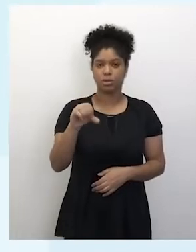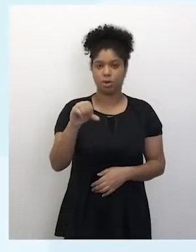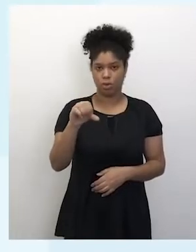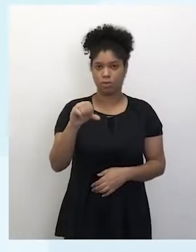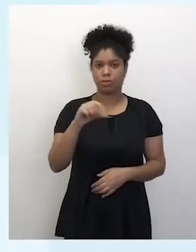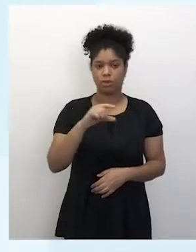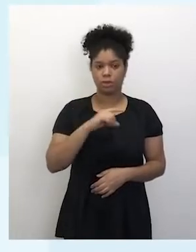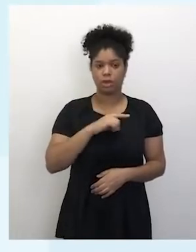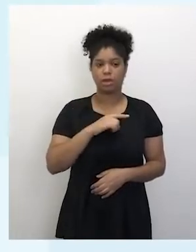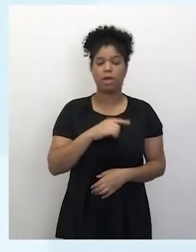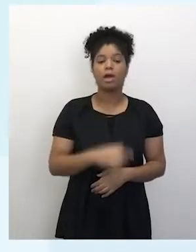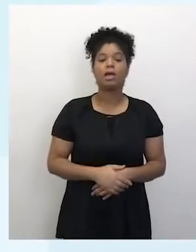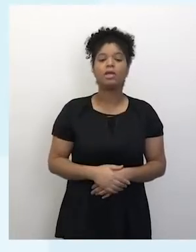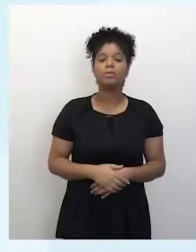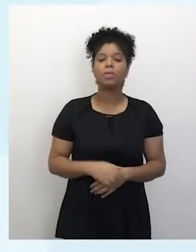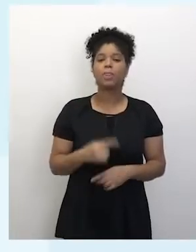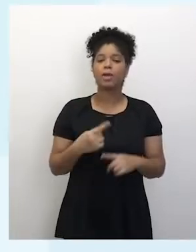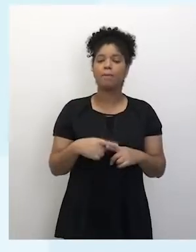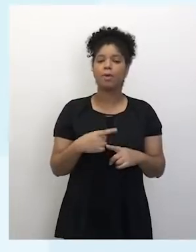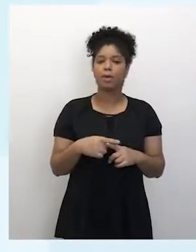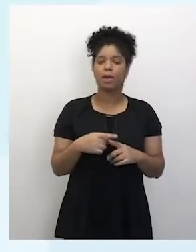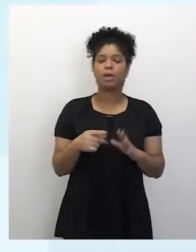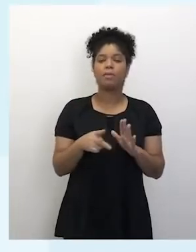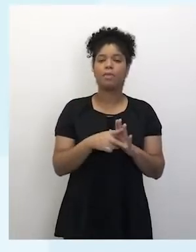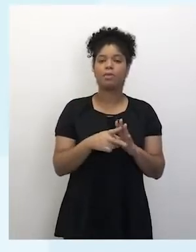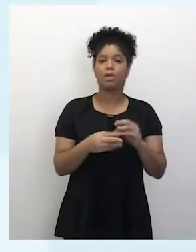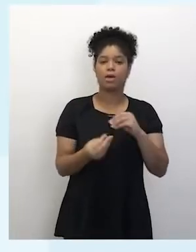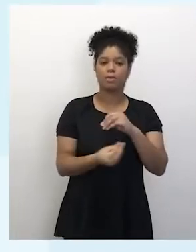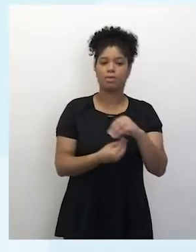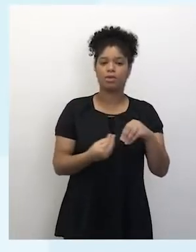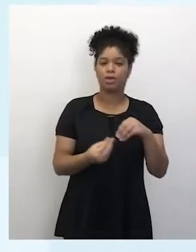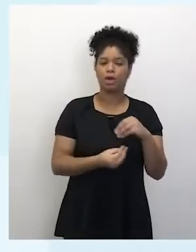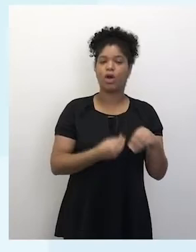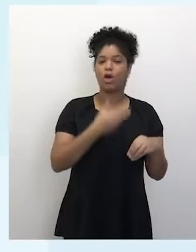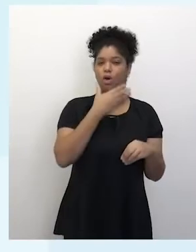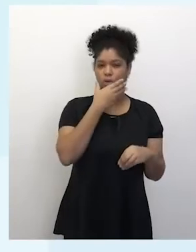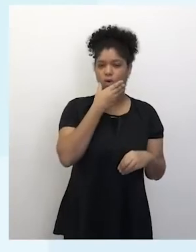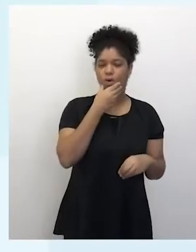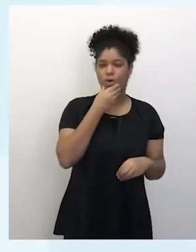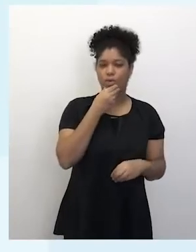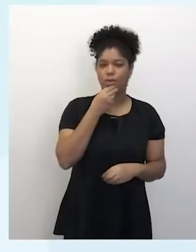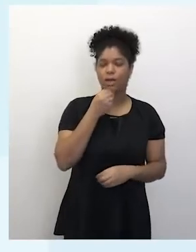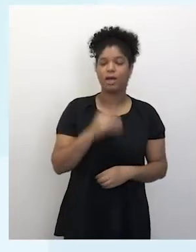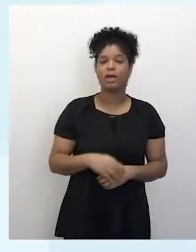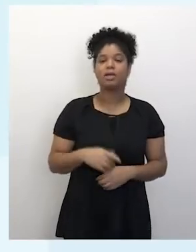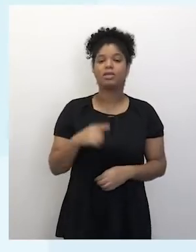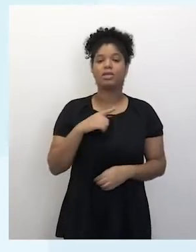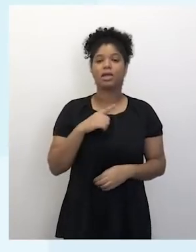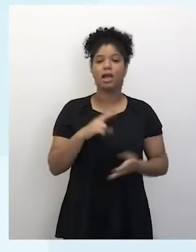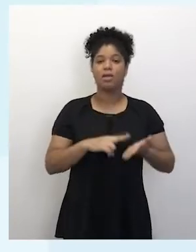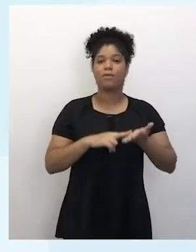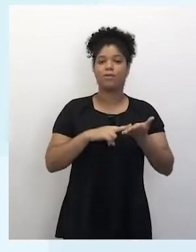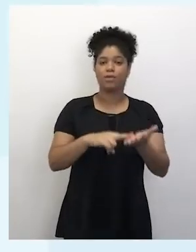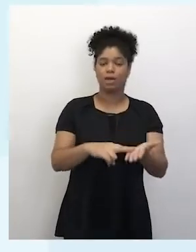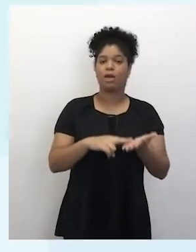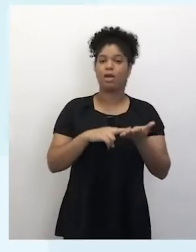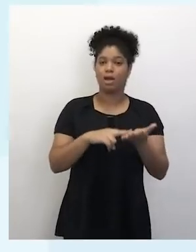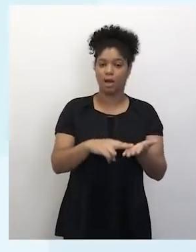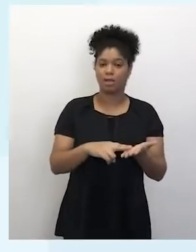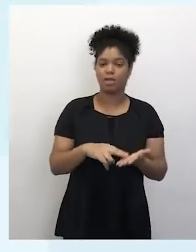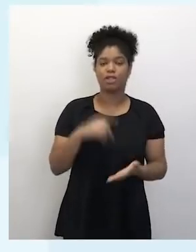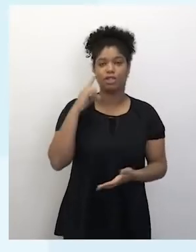1839, né, de uma correspondência aí do segundo Visconde de Santarém, né, que mandou lá uma carta em 8 de dezembro